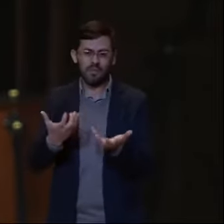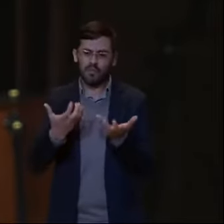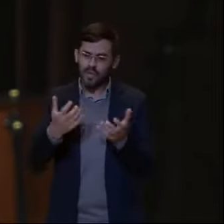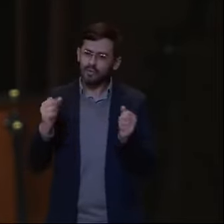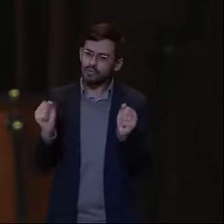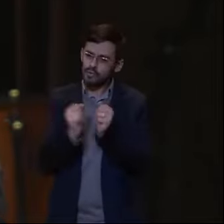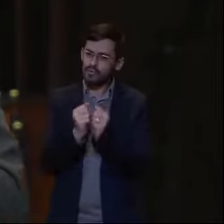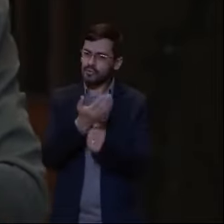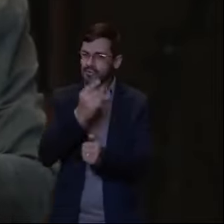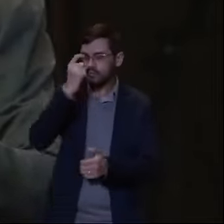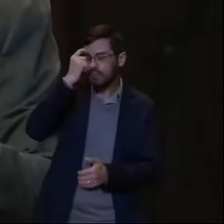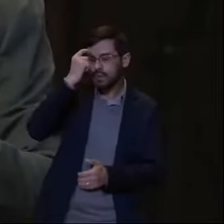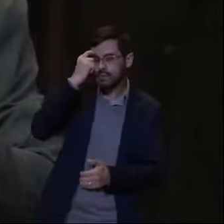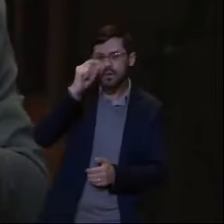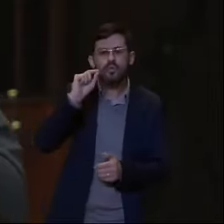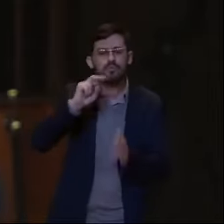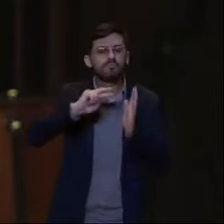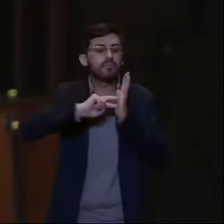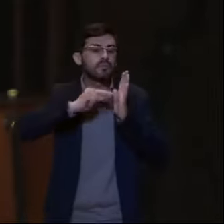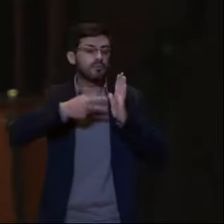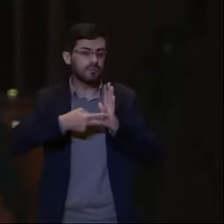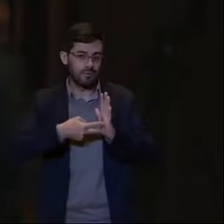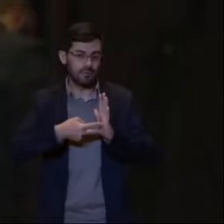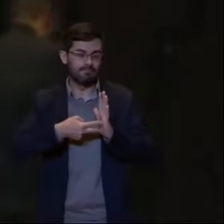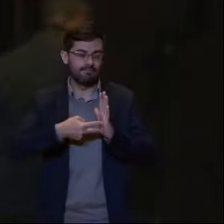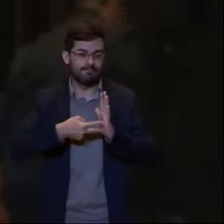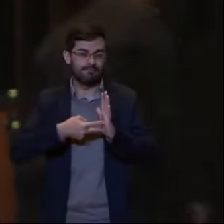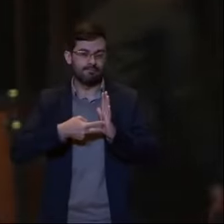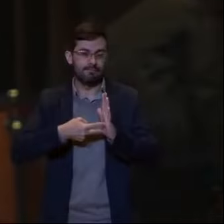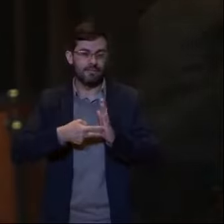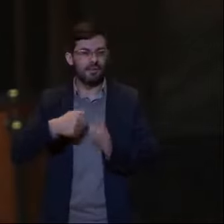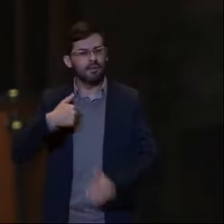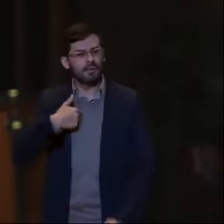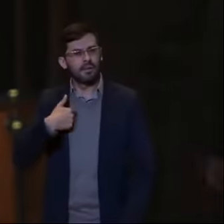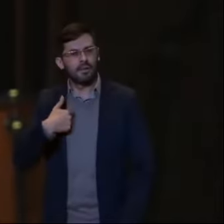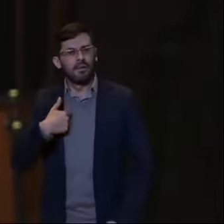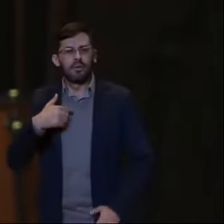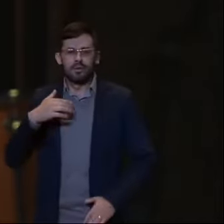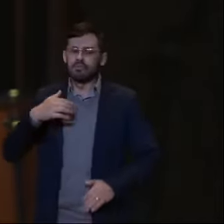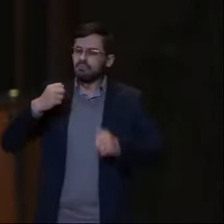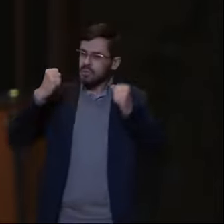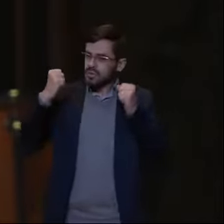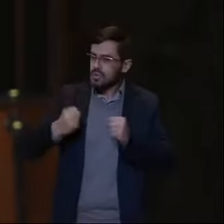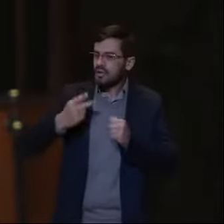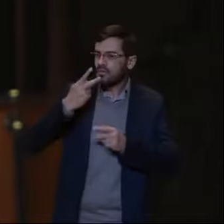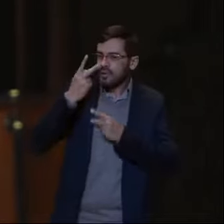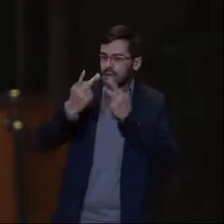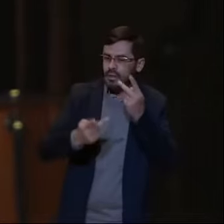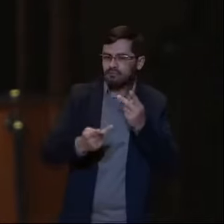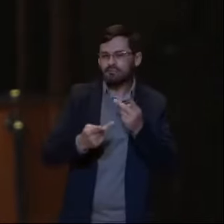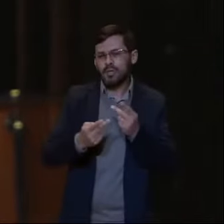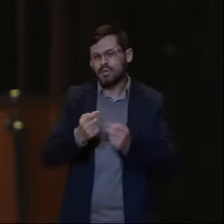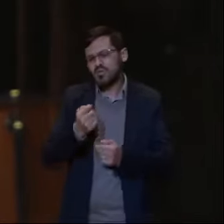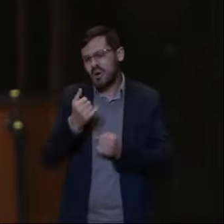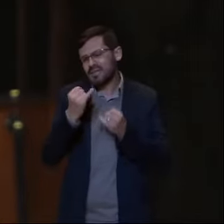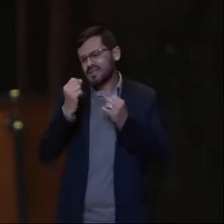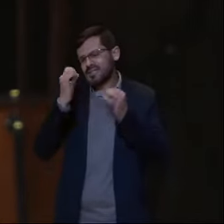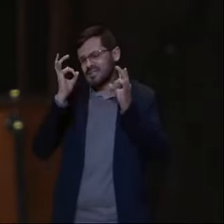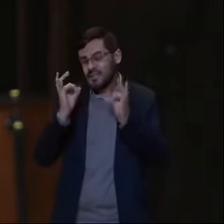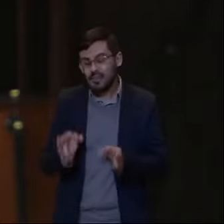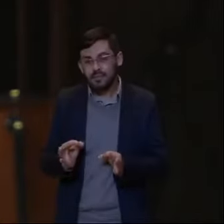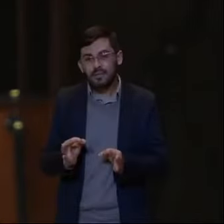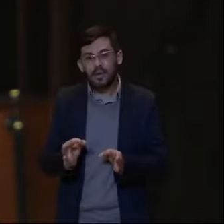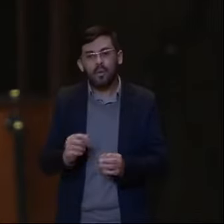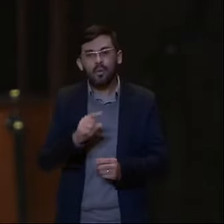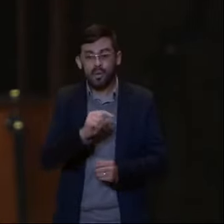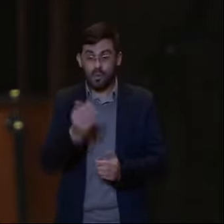noite meditar com os irmãos o que significa isso. Eu poderia dizer, ter quase certeza, que ninguém aqui